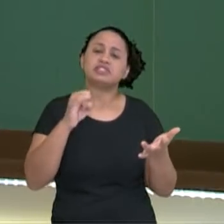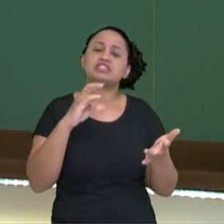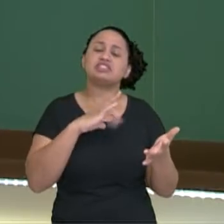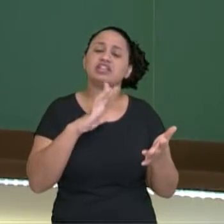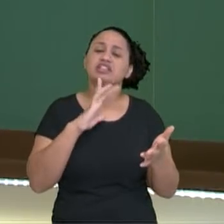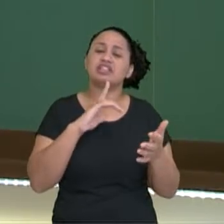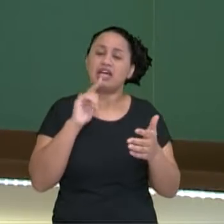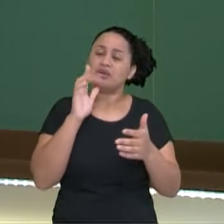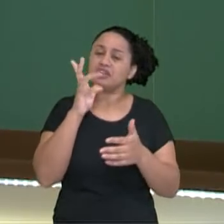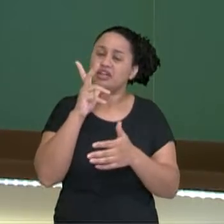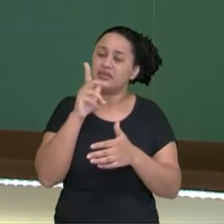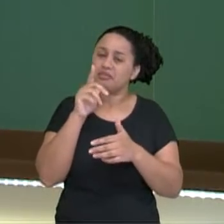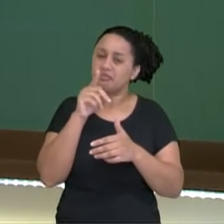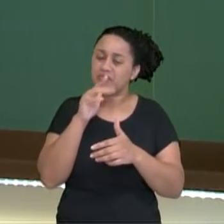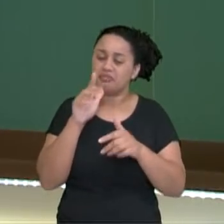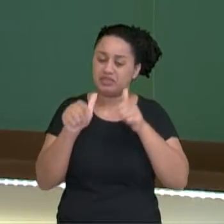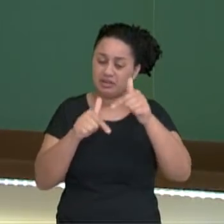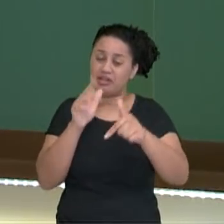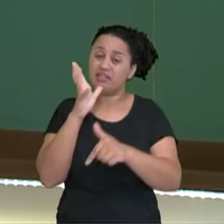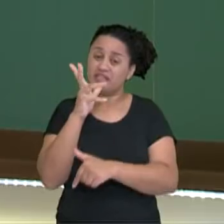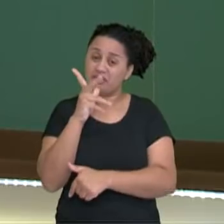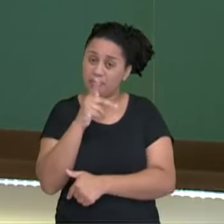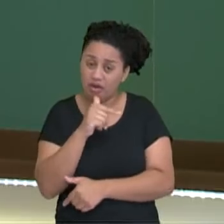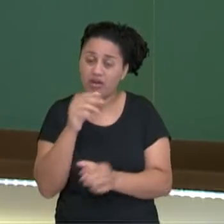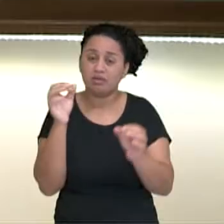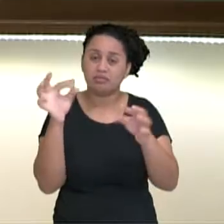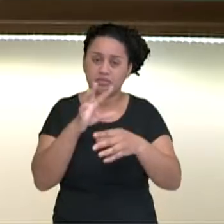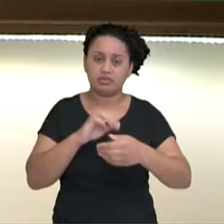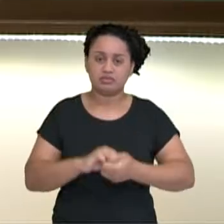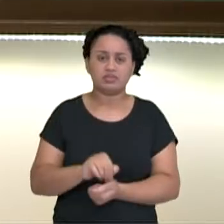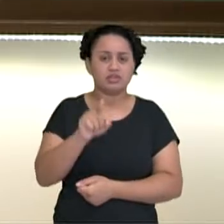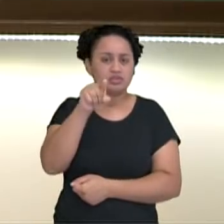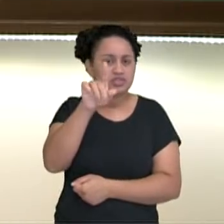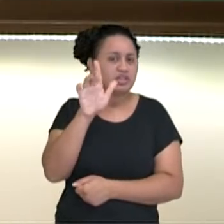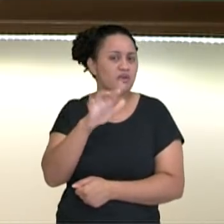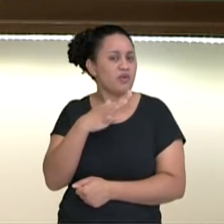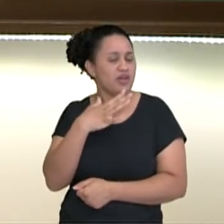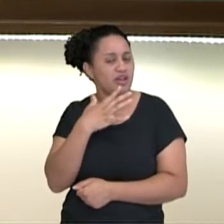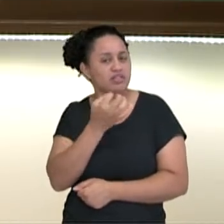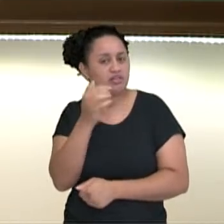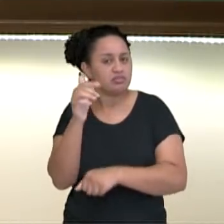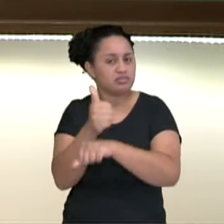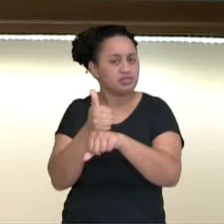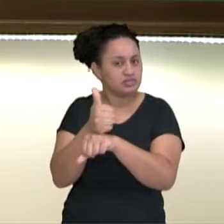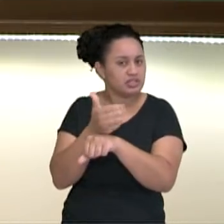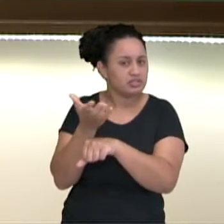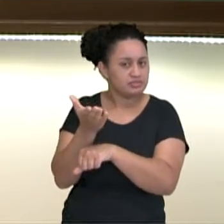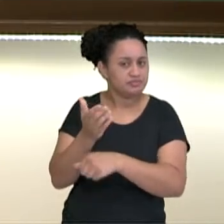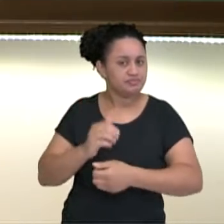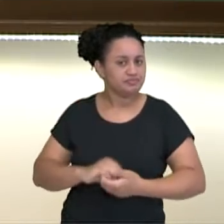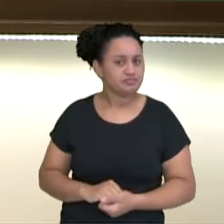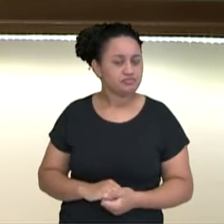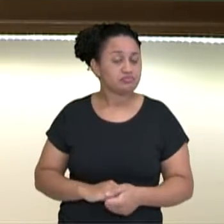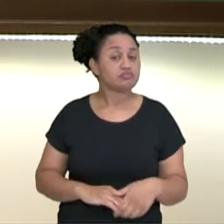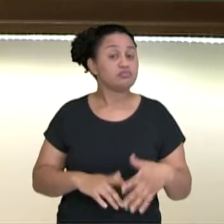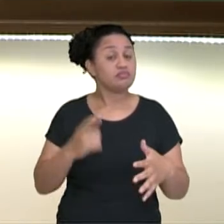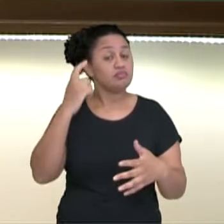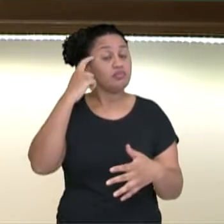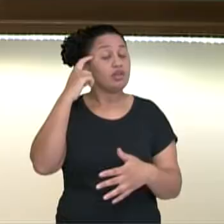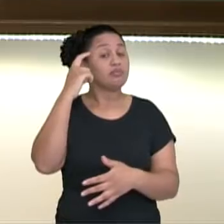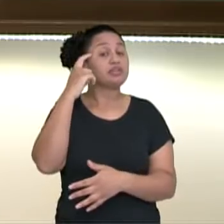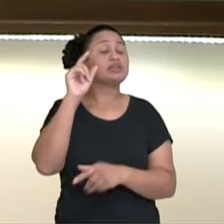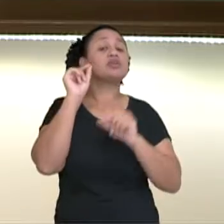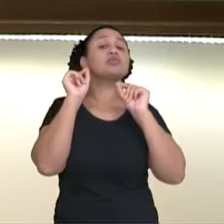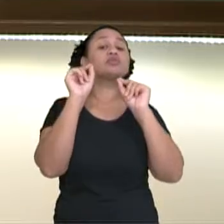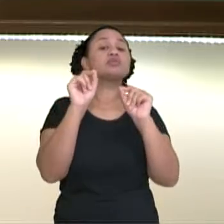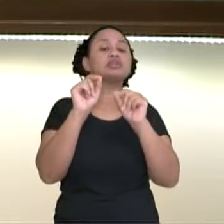tão demorado para eles acontecerem? E você conhece algum artesão? A gente tem que pensar que os trabalhos artesanais,